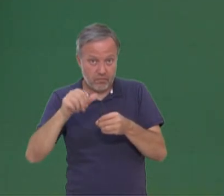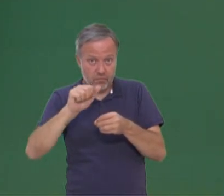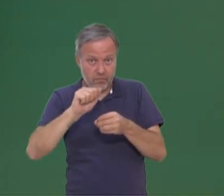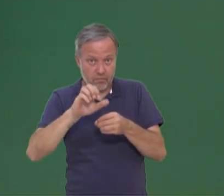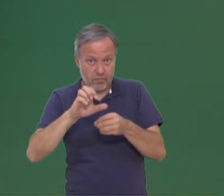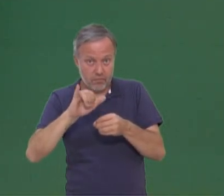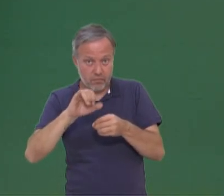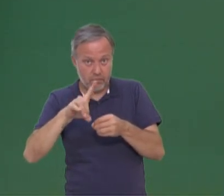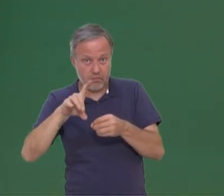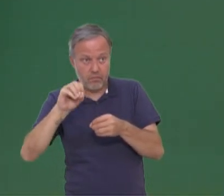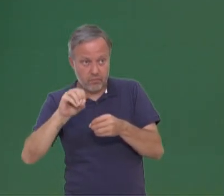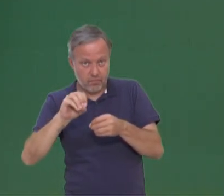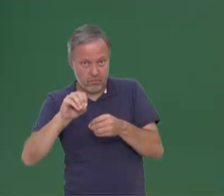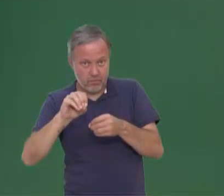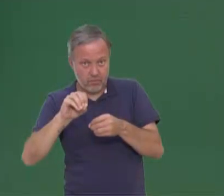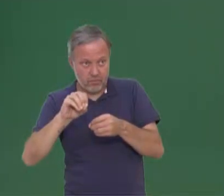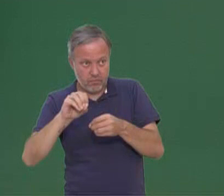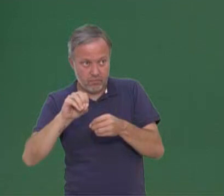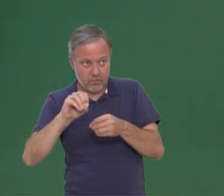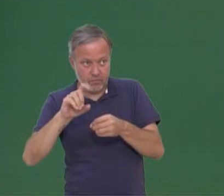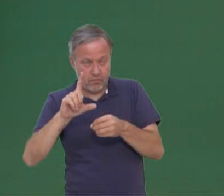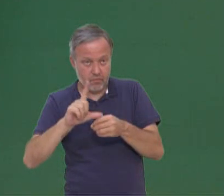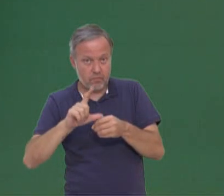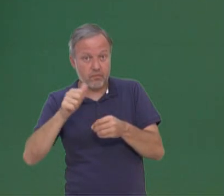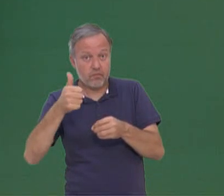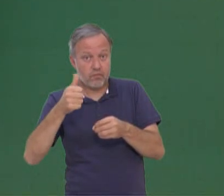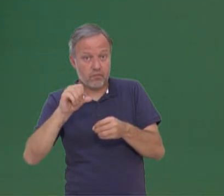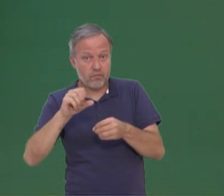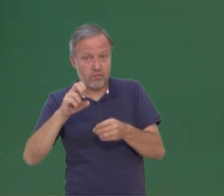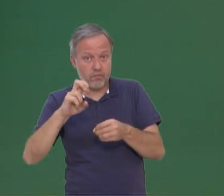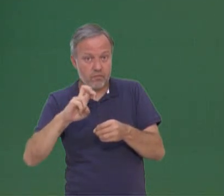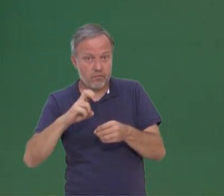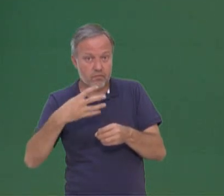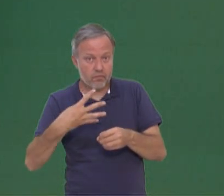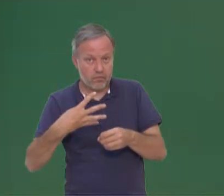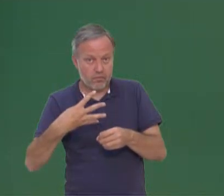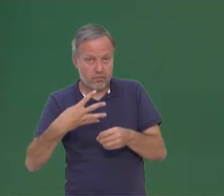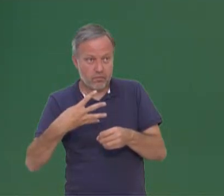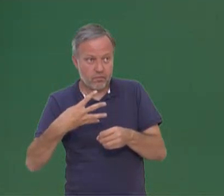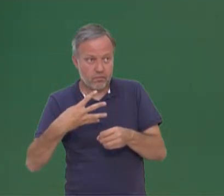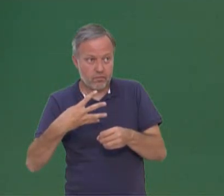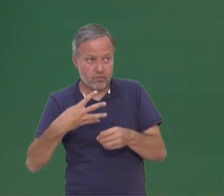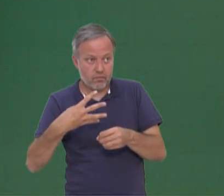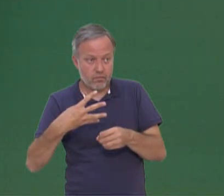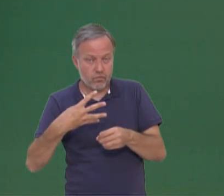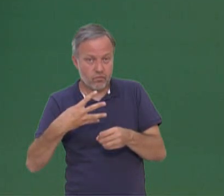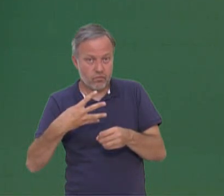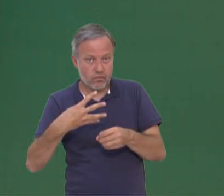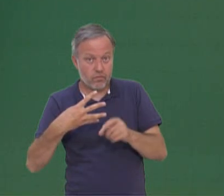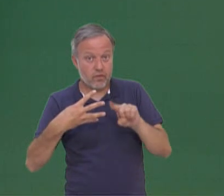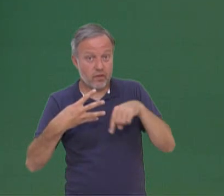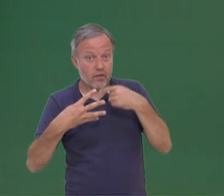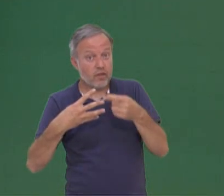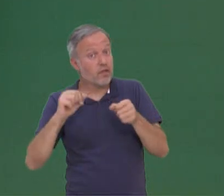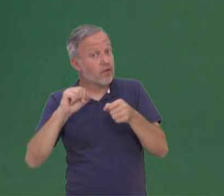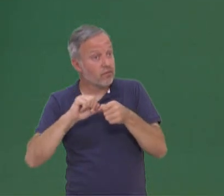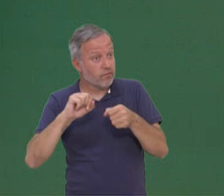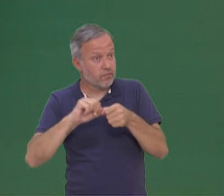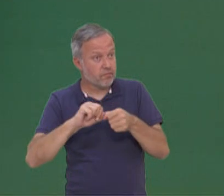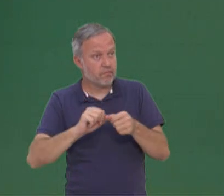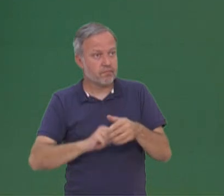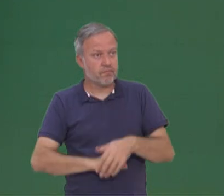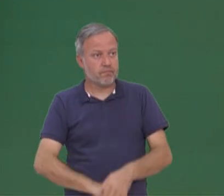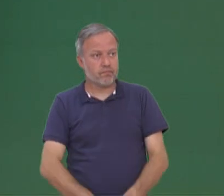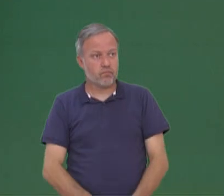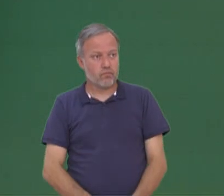ácidos nucleicos. Que em 1954 nós descobrimos quem são e daí o que fazem.